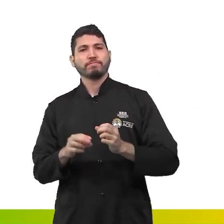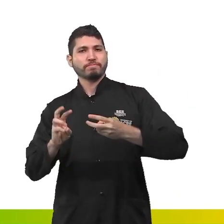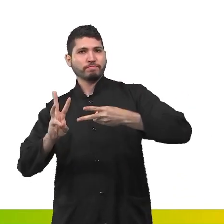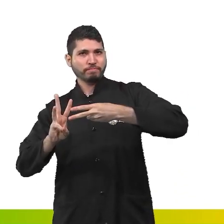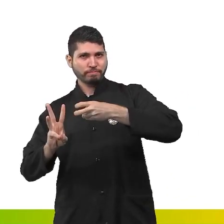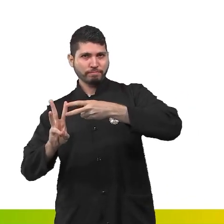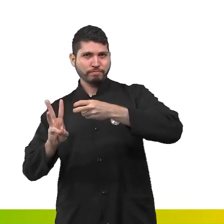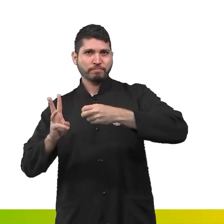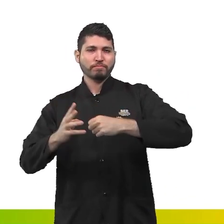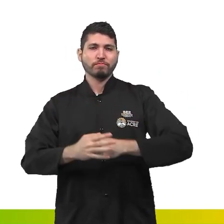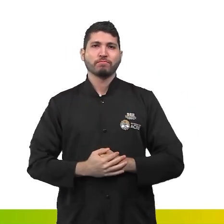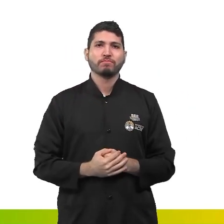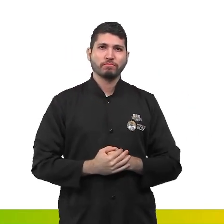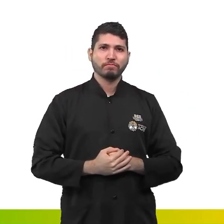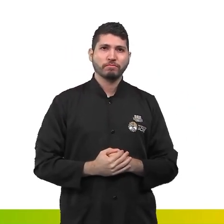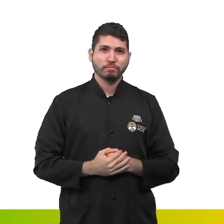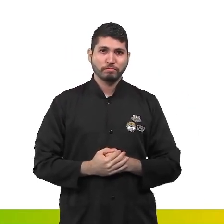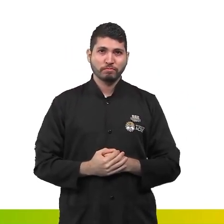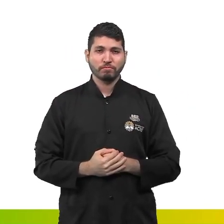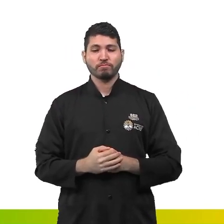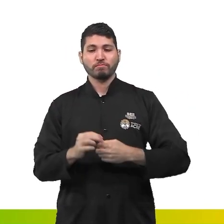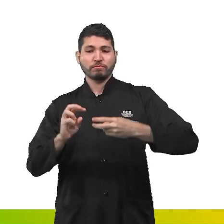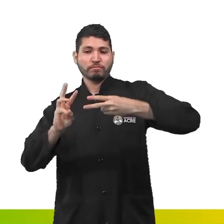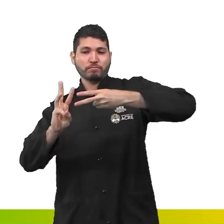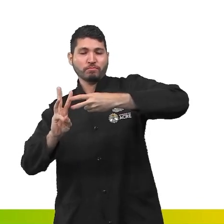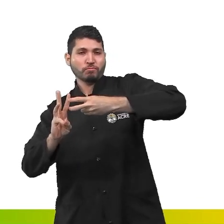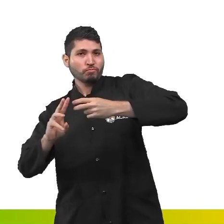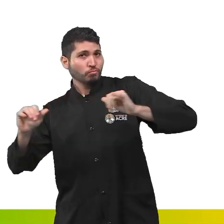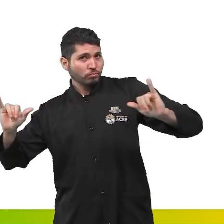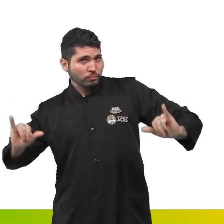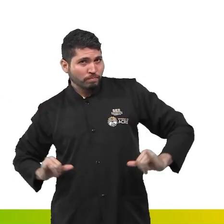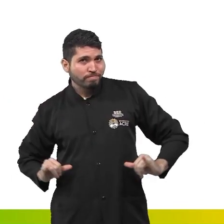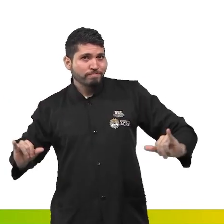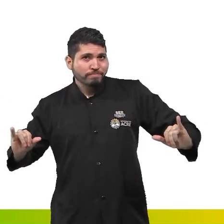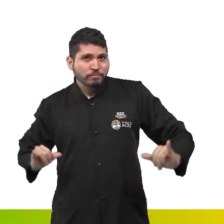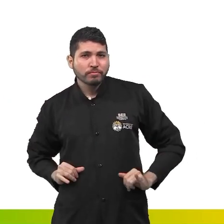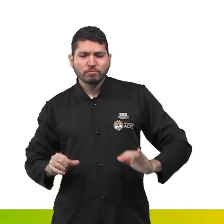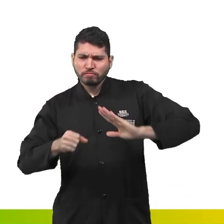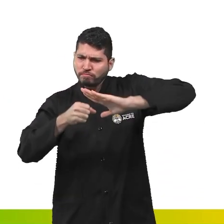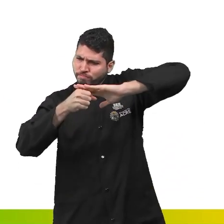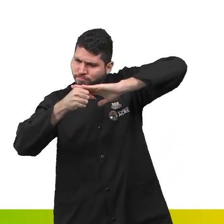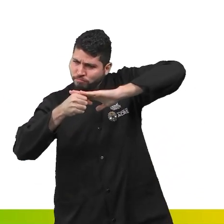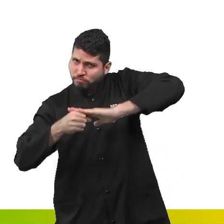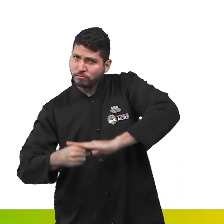sendo que os colonizados sofreram opressão,